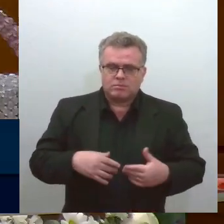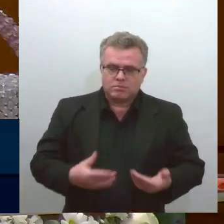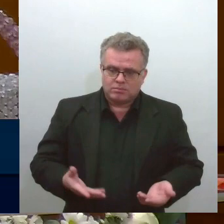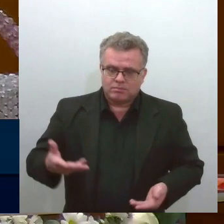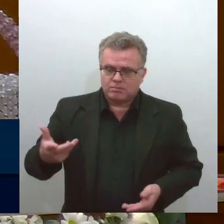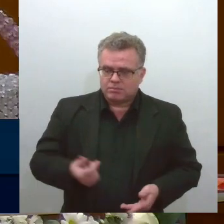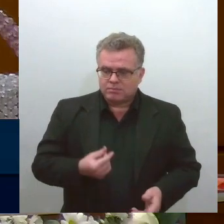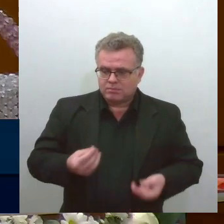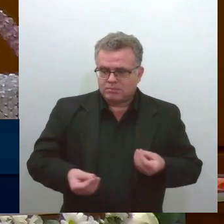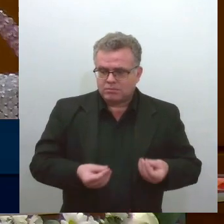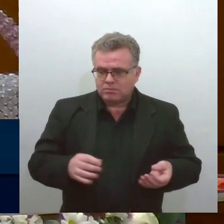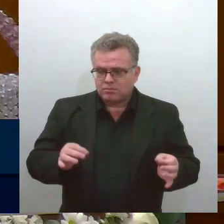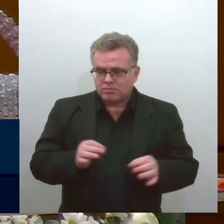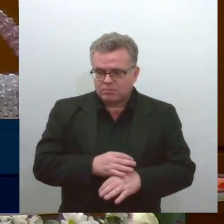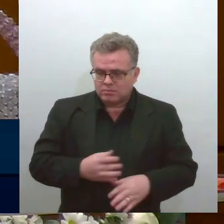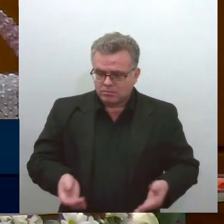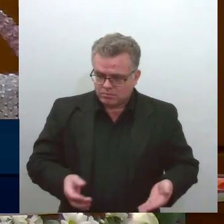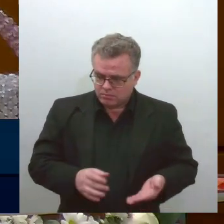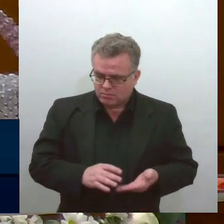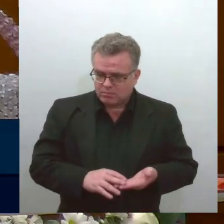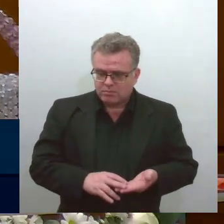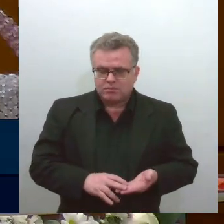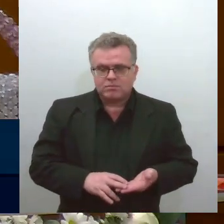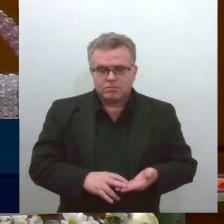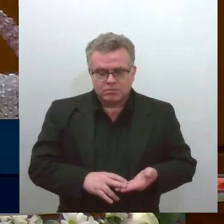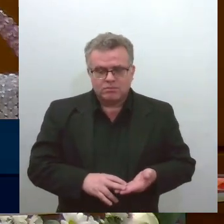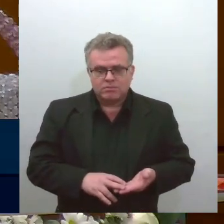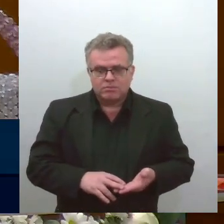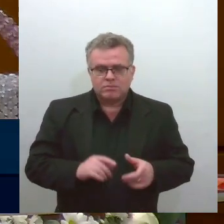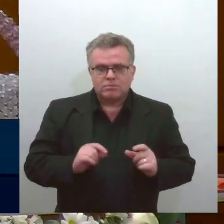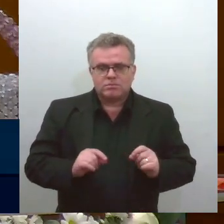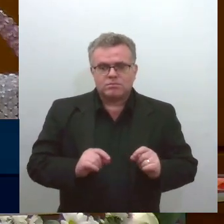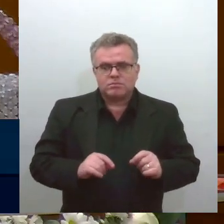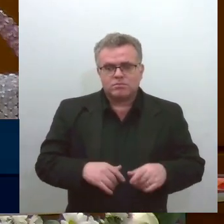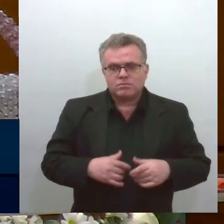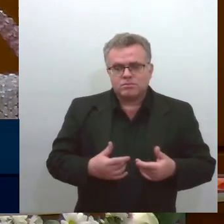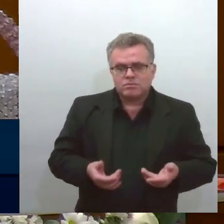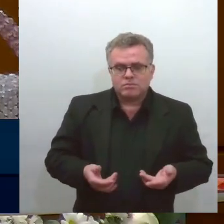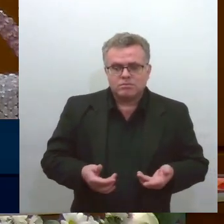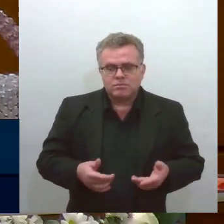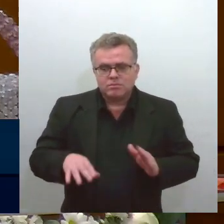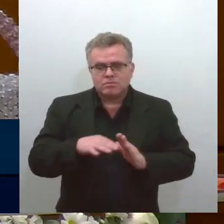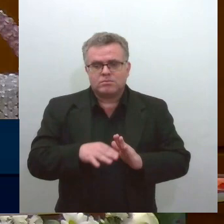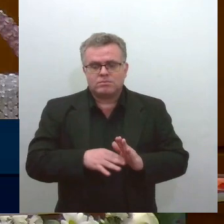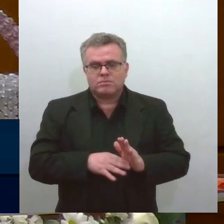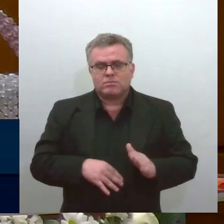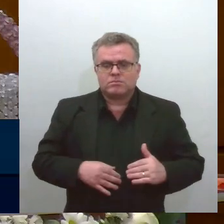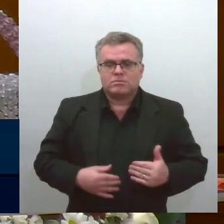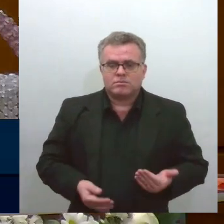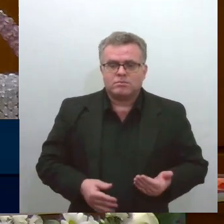radialismo lá, apresentando lá um programa no Clube FM, lá em Tobias Barreto.